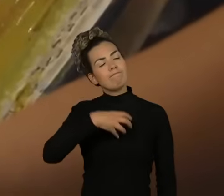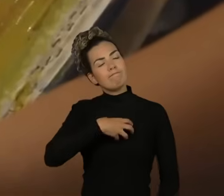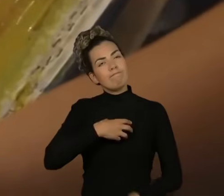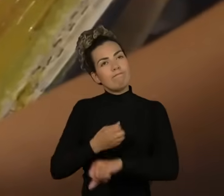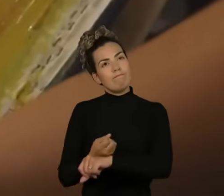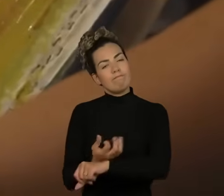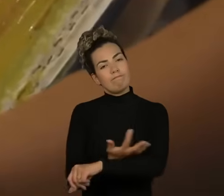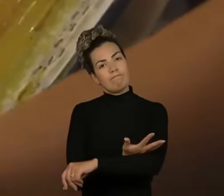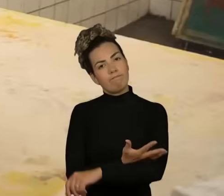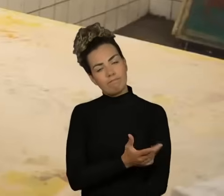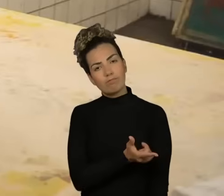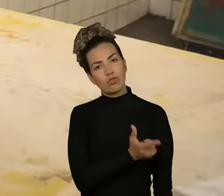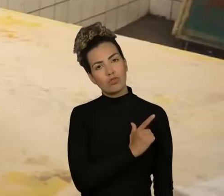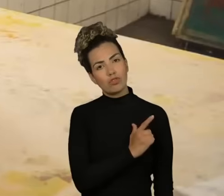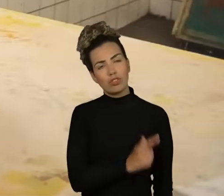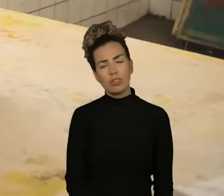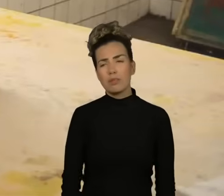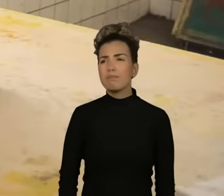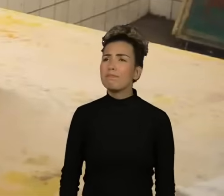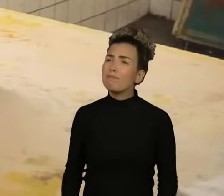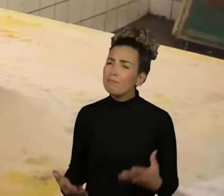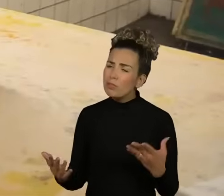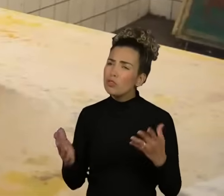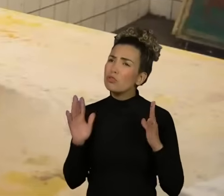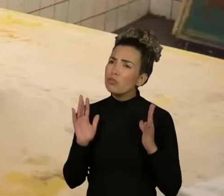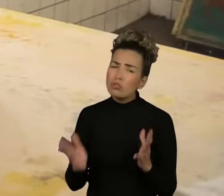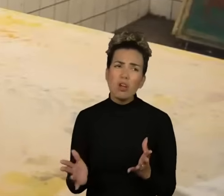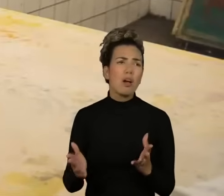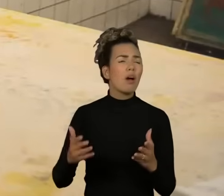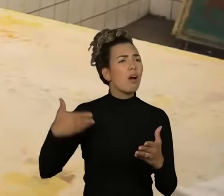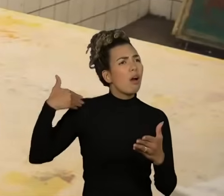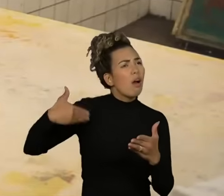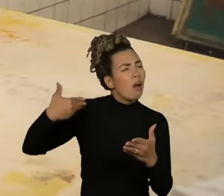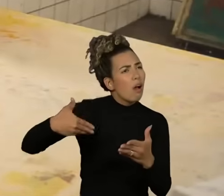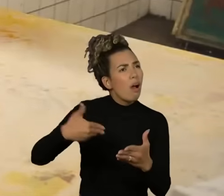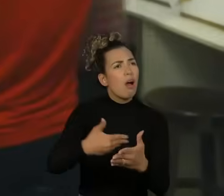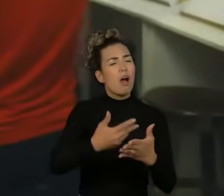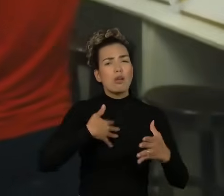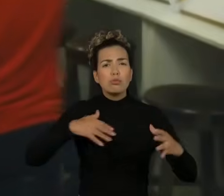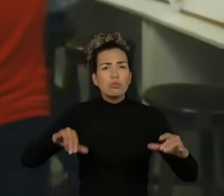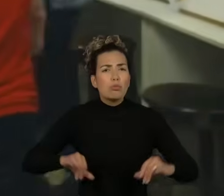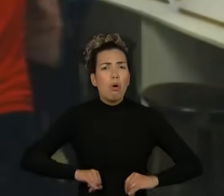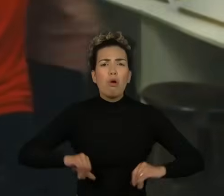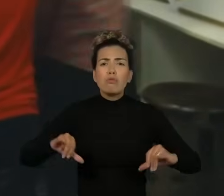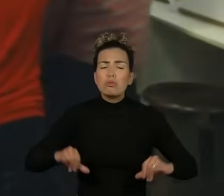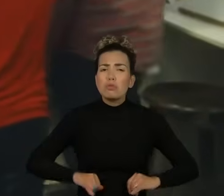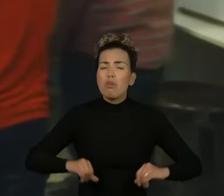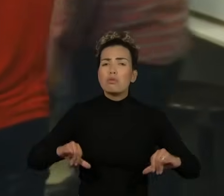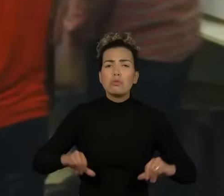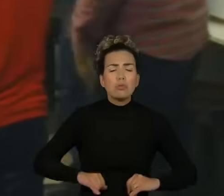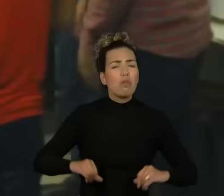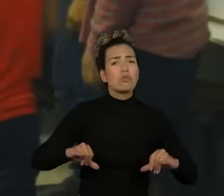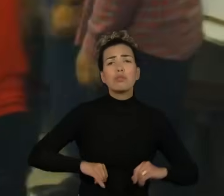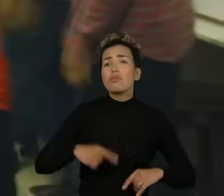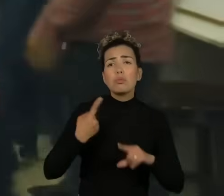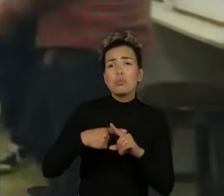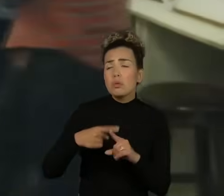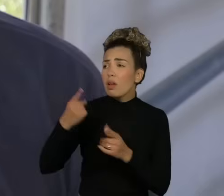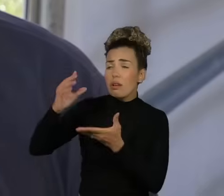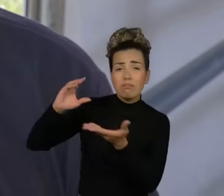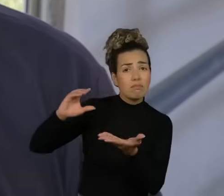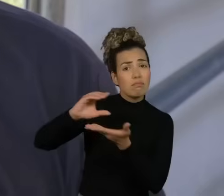A gente tem sofrido ultimamente com corte de verba e tal, a gente não tem conseguido